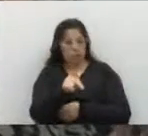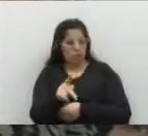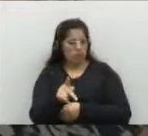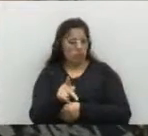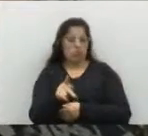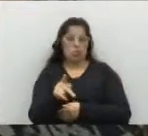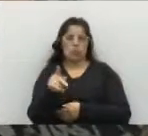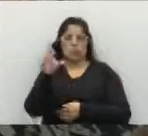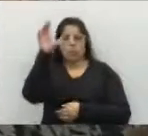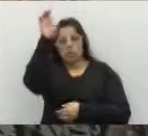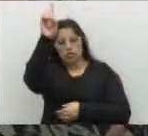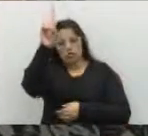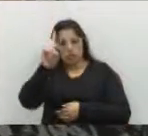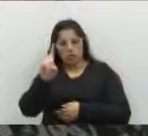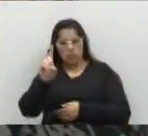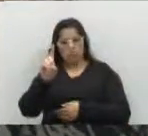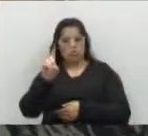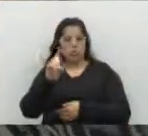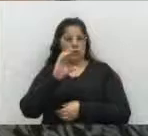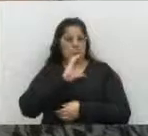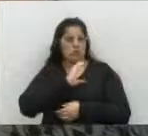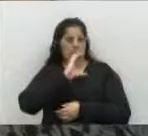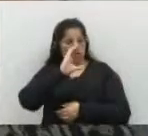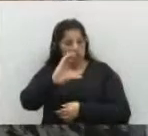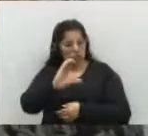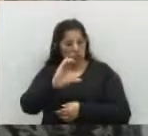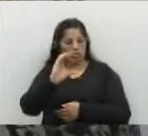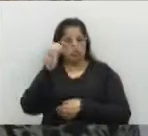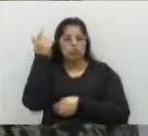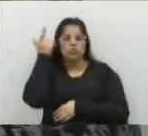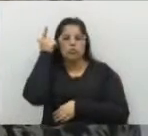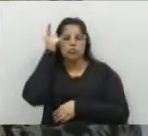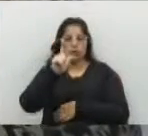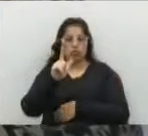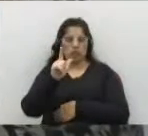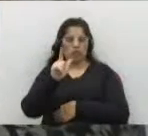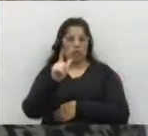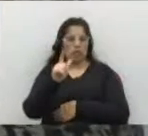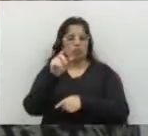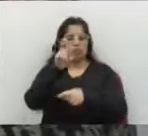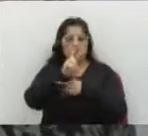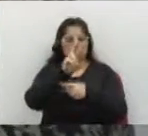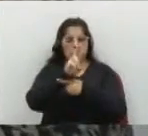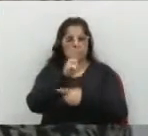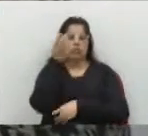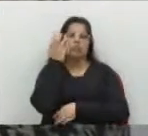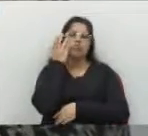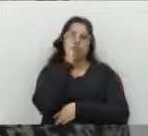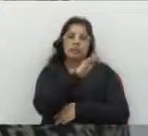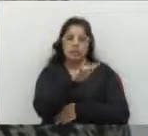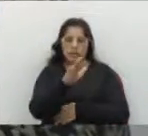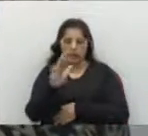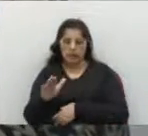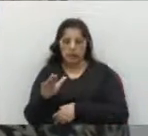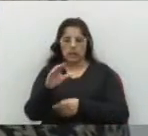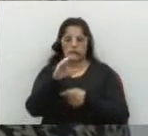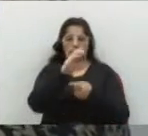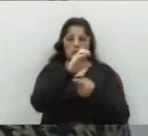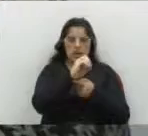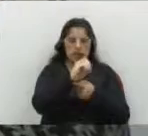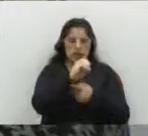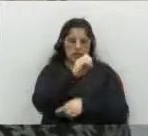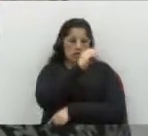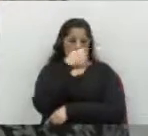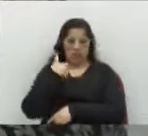diretora, coordenadora que dê conta de cuidar de criança de 0 a 10 anos no mesmo